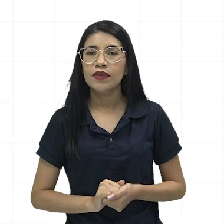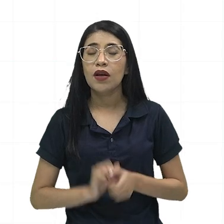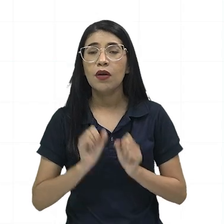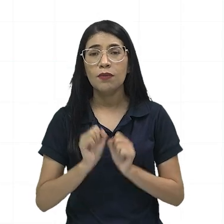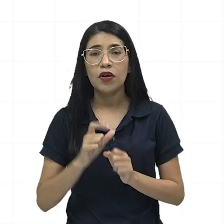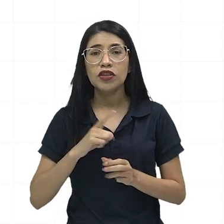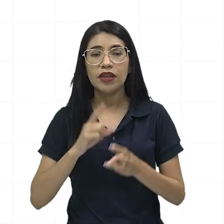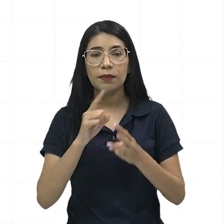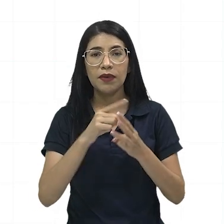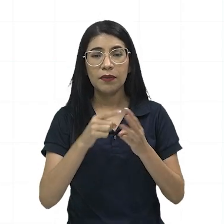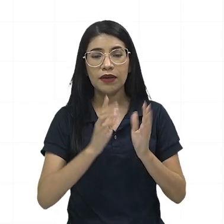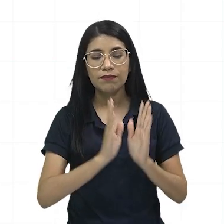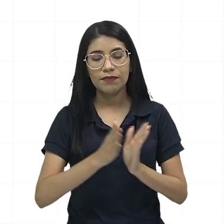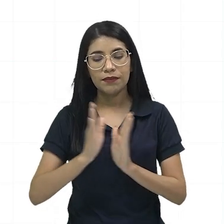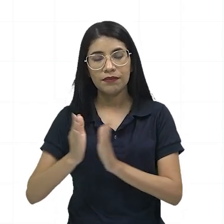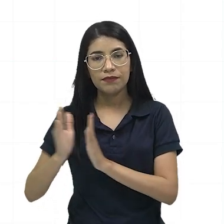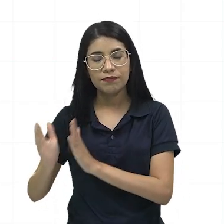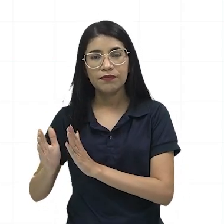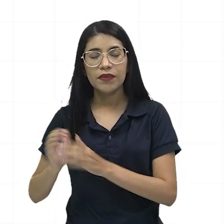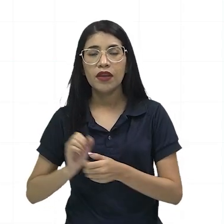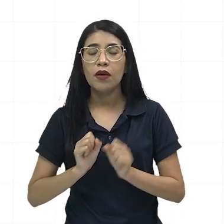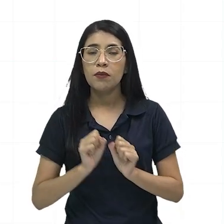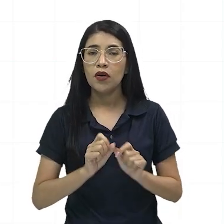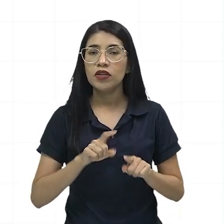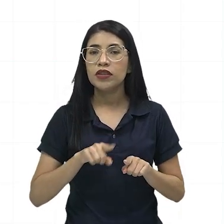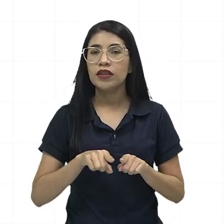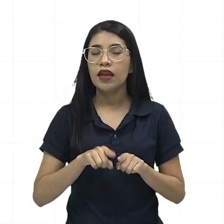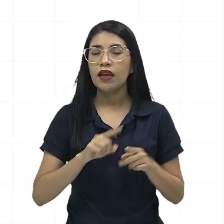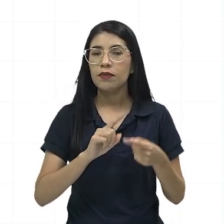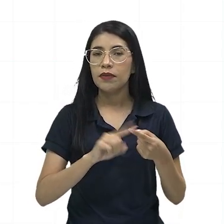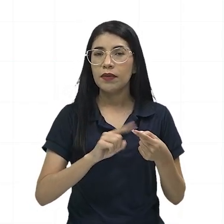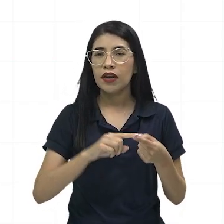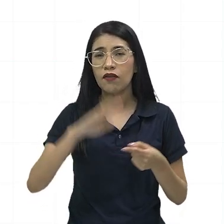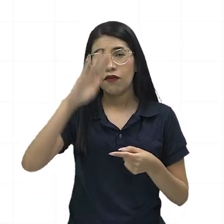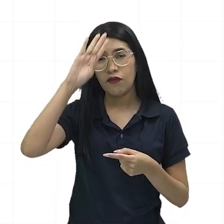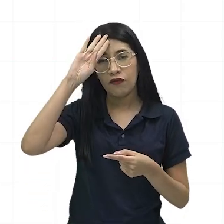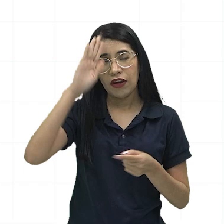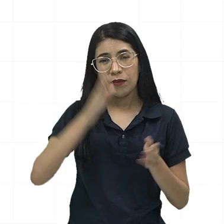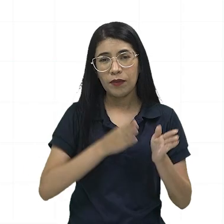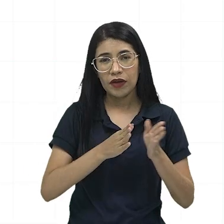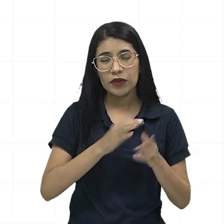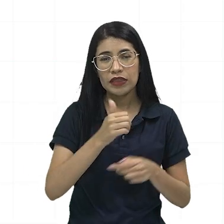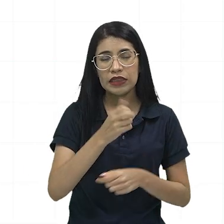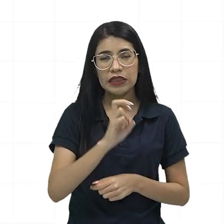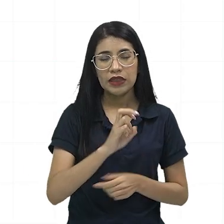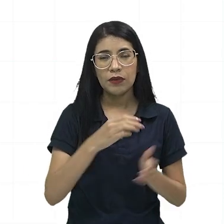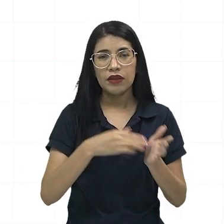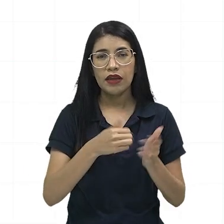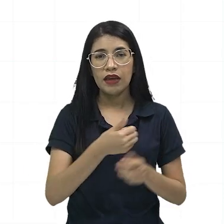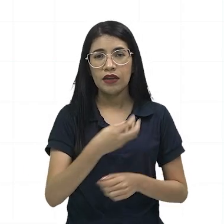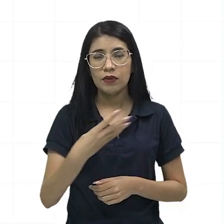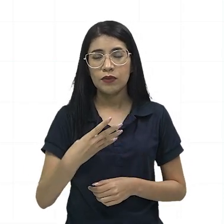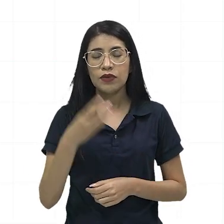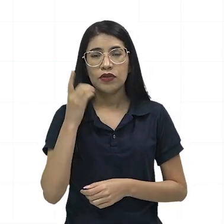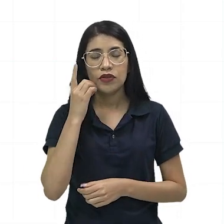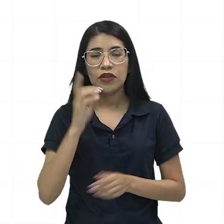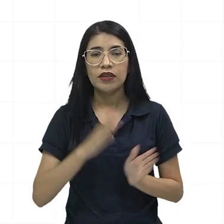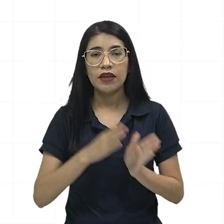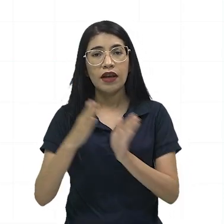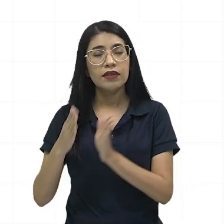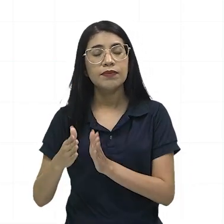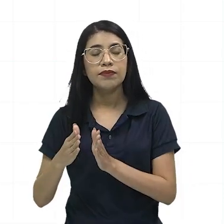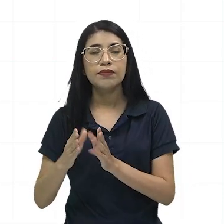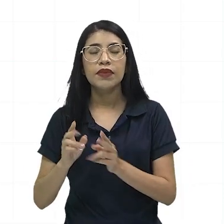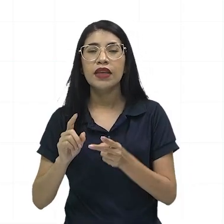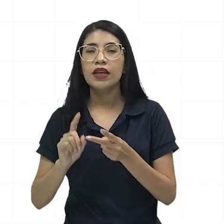3 fases. Ela pode ter uma fase febril ou aguda, que tem duração de 5 a 14 dias, uma pós-aguda, que tem um